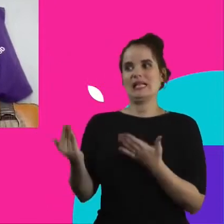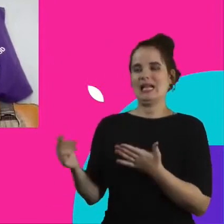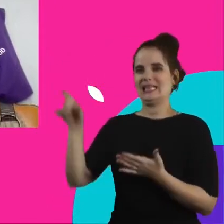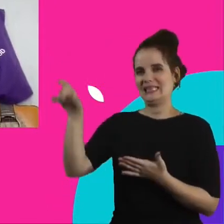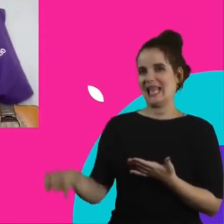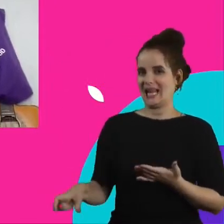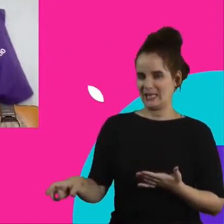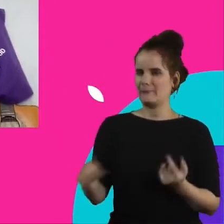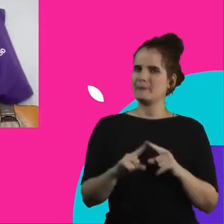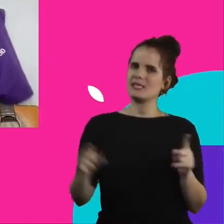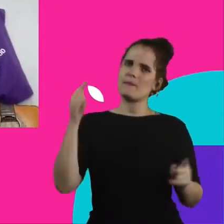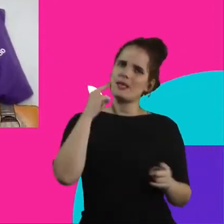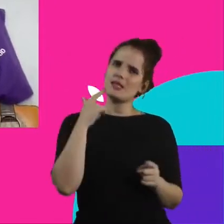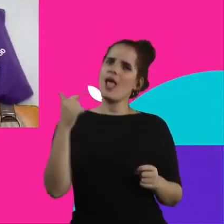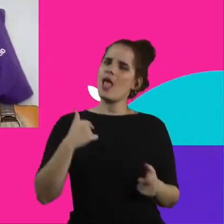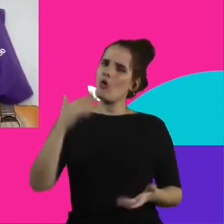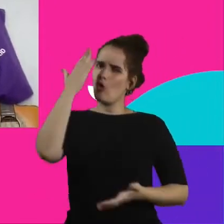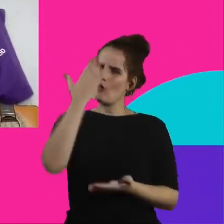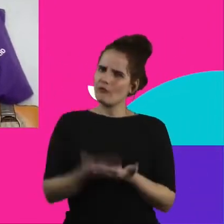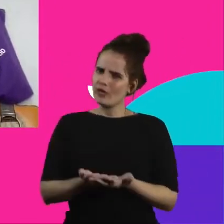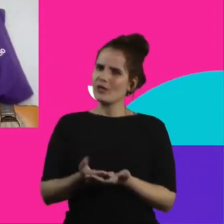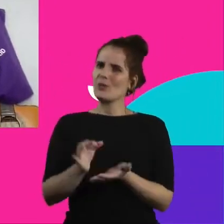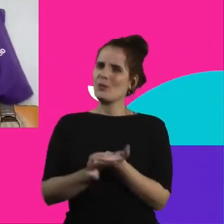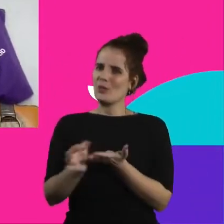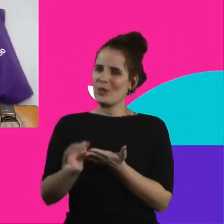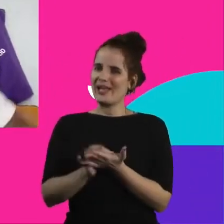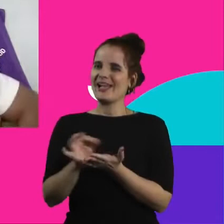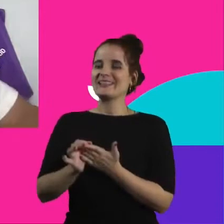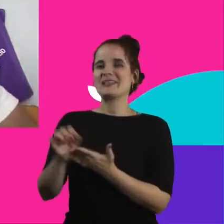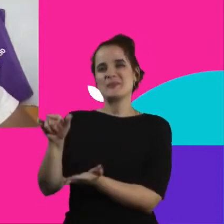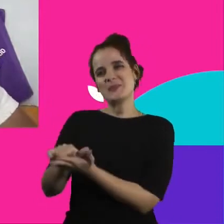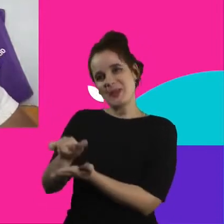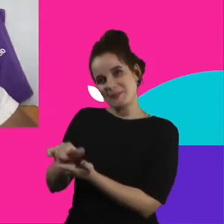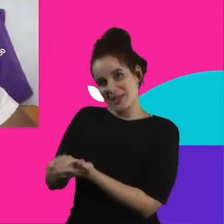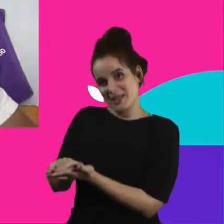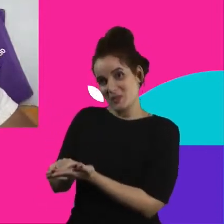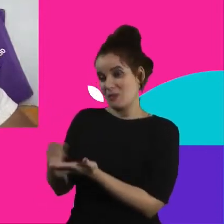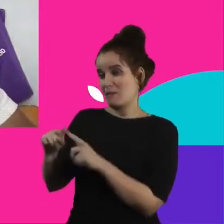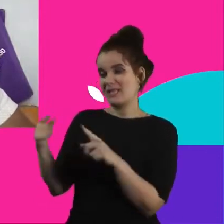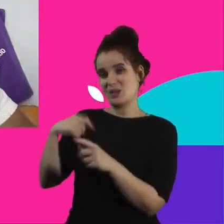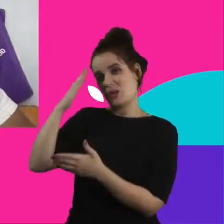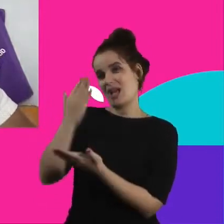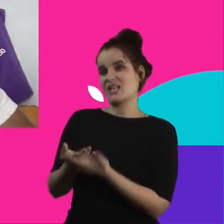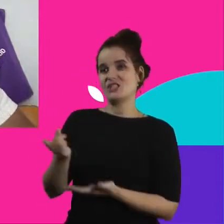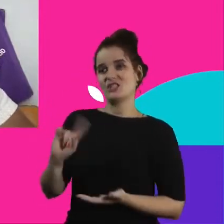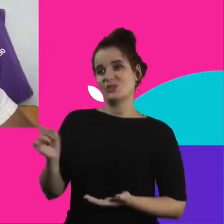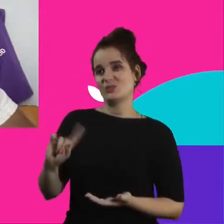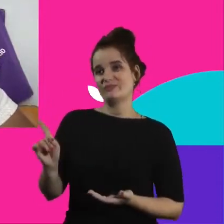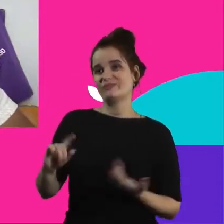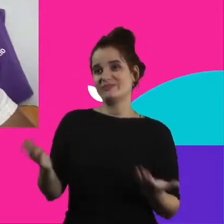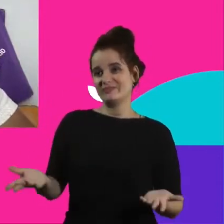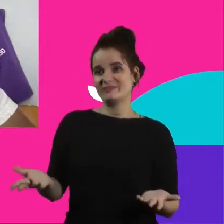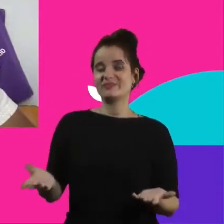se pergunta, puxa, por que eu ponho tanta confiança, tanta energia em sistemas que eu não acredito mais? E a